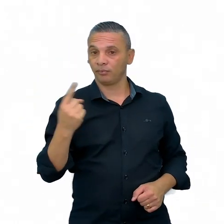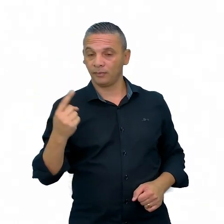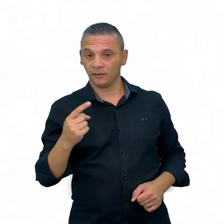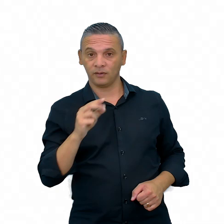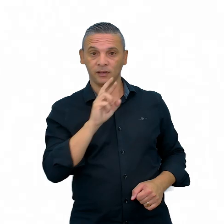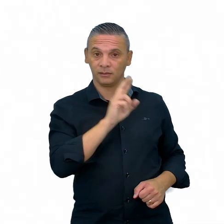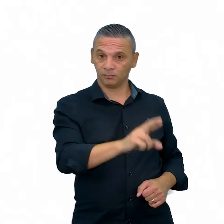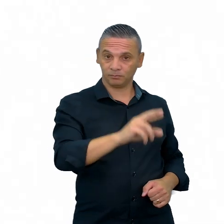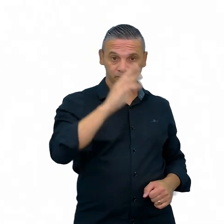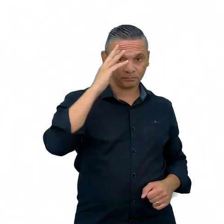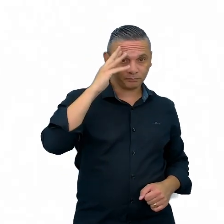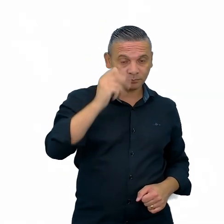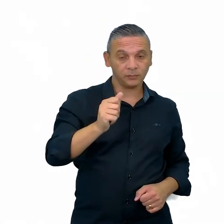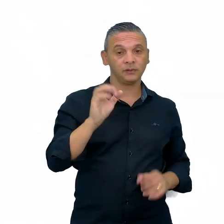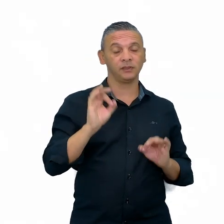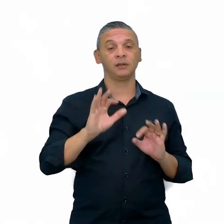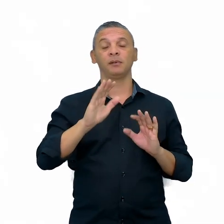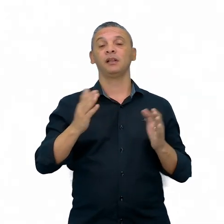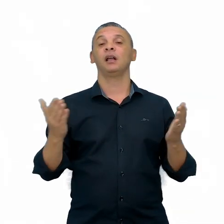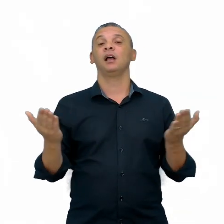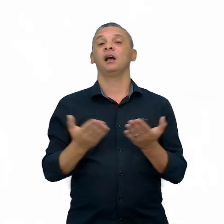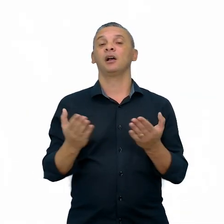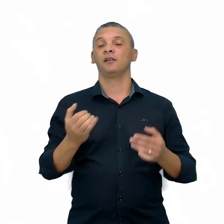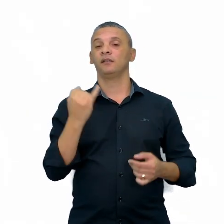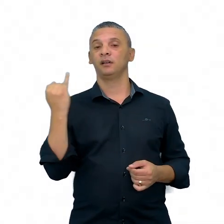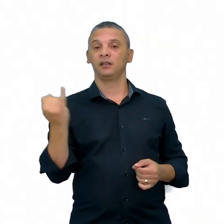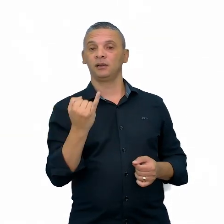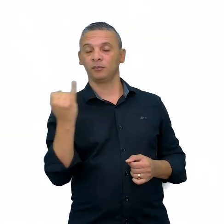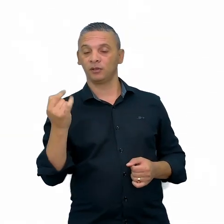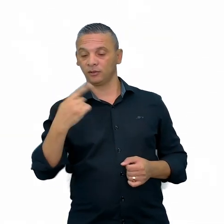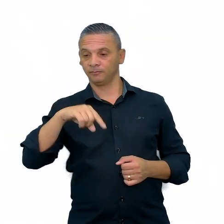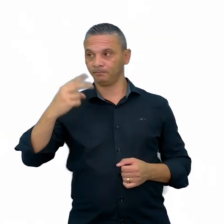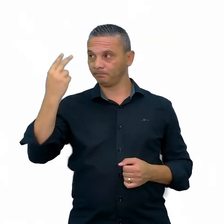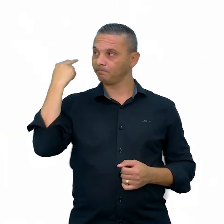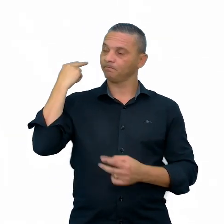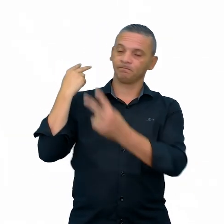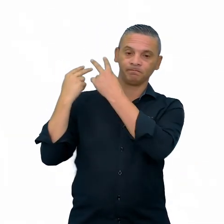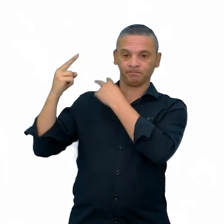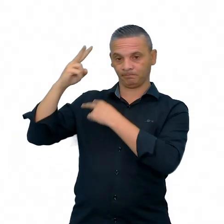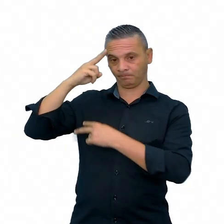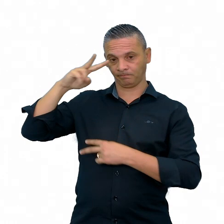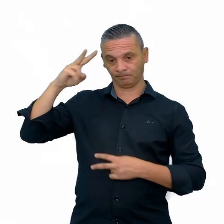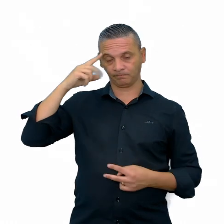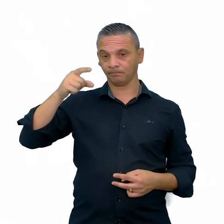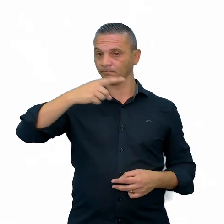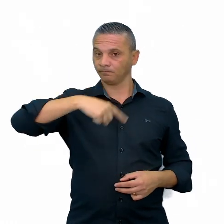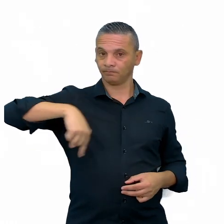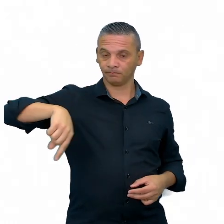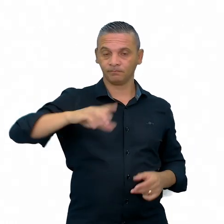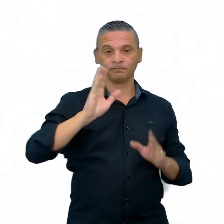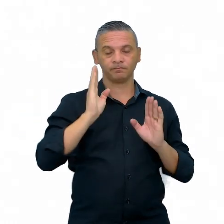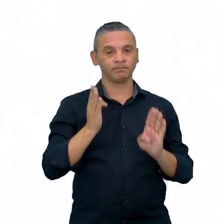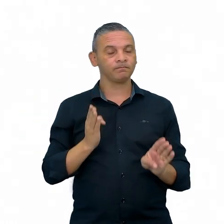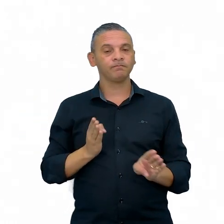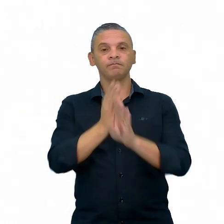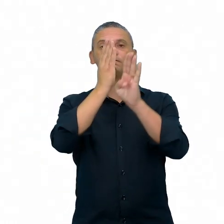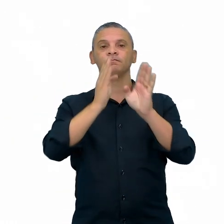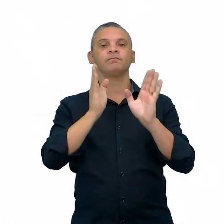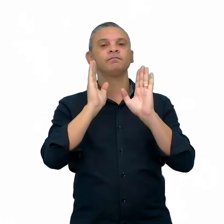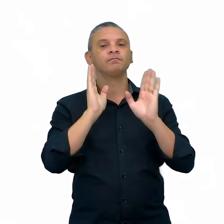resolver, mas lembrando que nesse momento nós fazemos uma retomada, em que nós já identificamos,